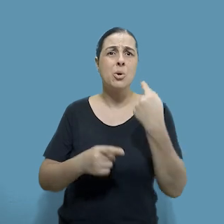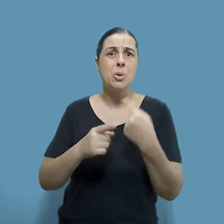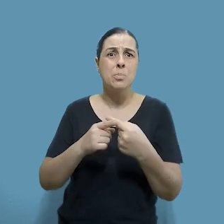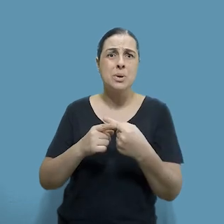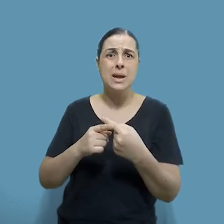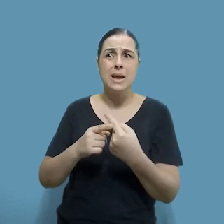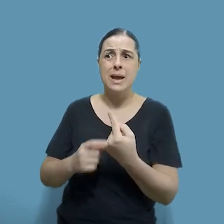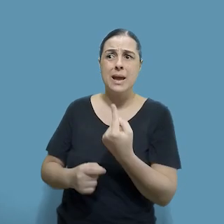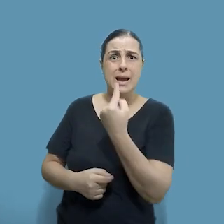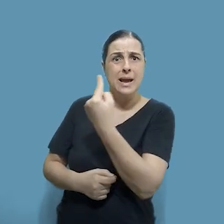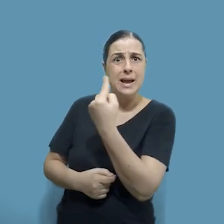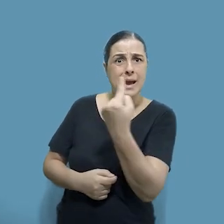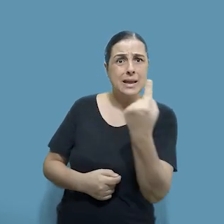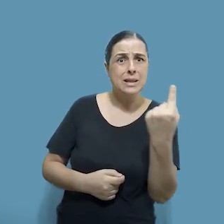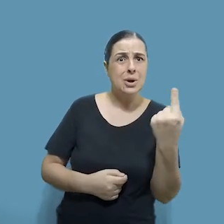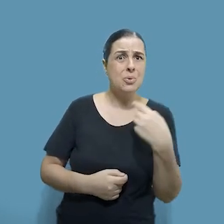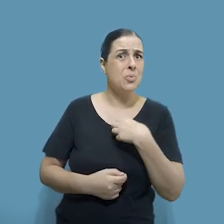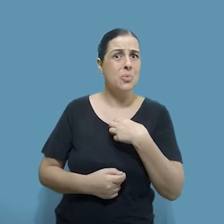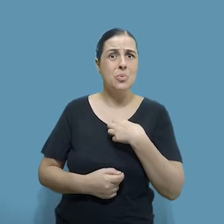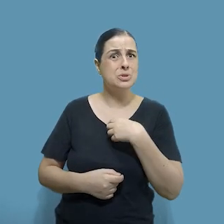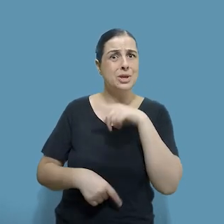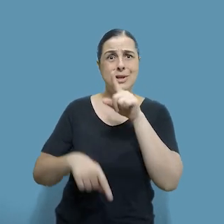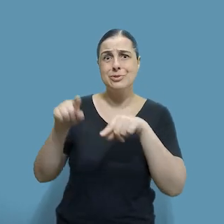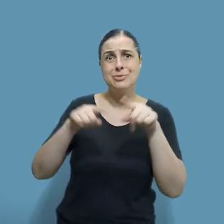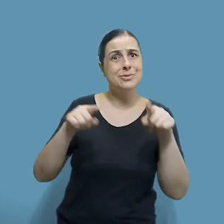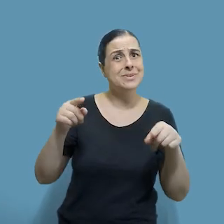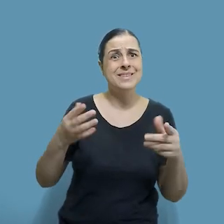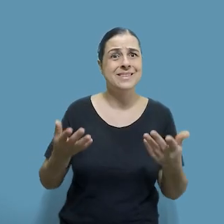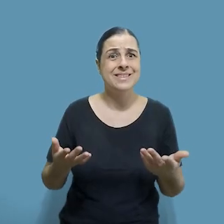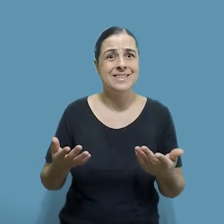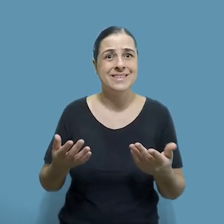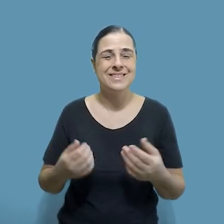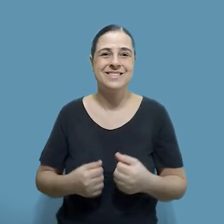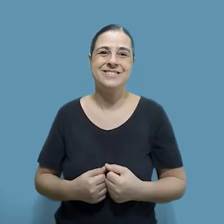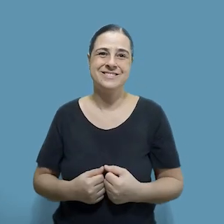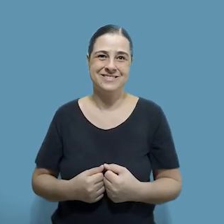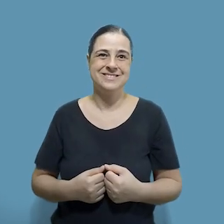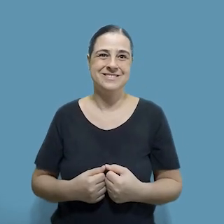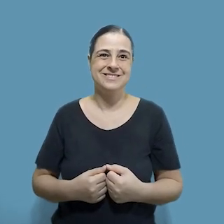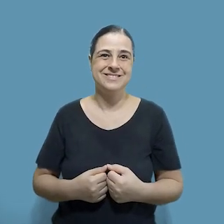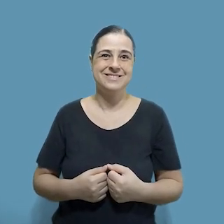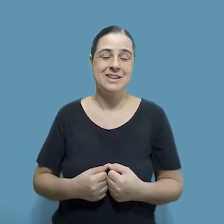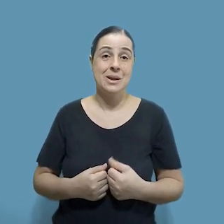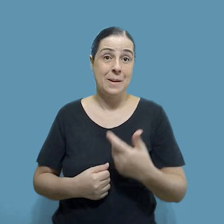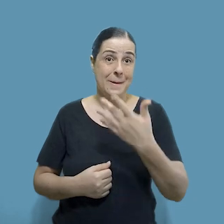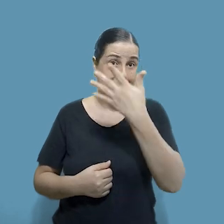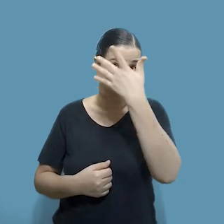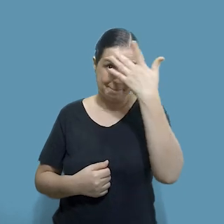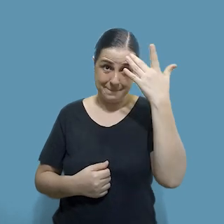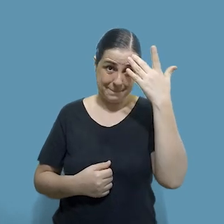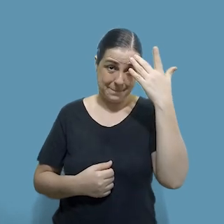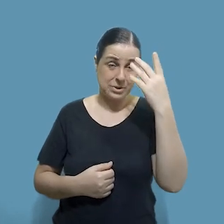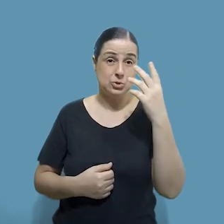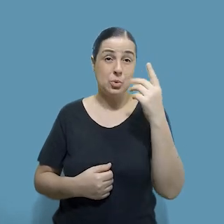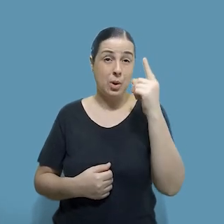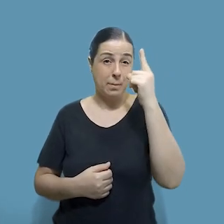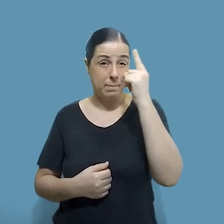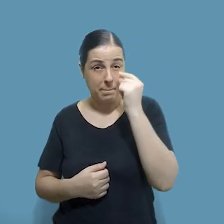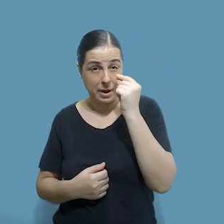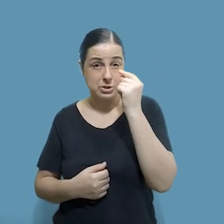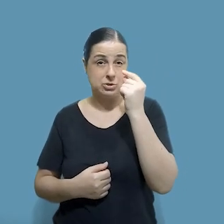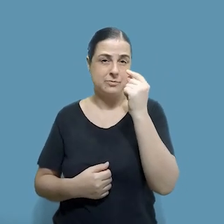jeito e uma necessidade. Há pessoas com deficiência visual, por exemplo, que